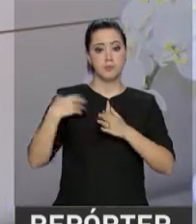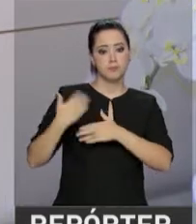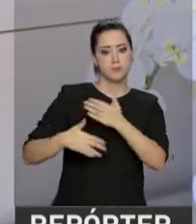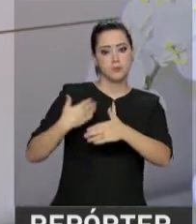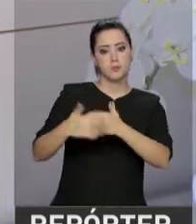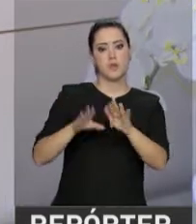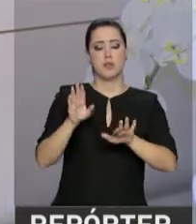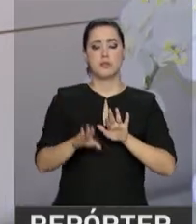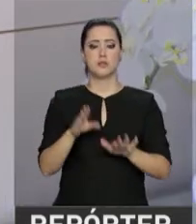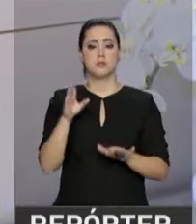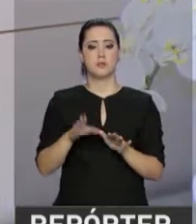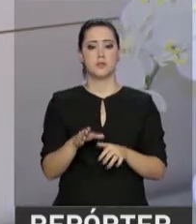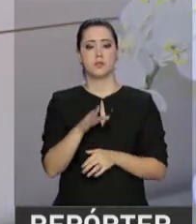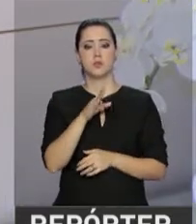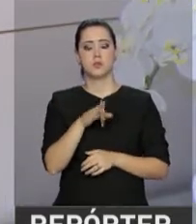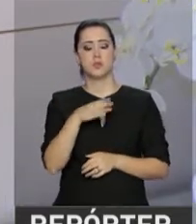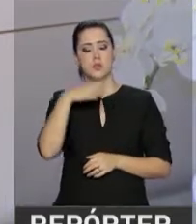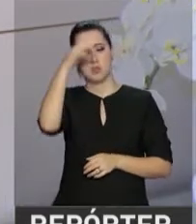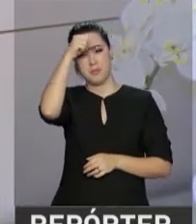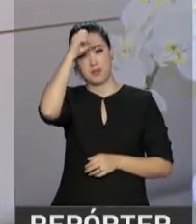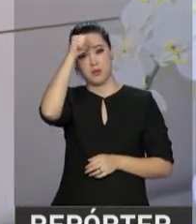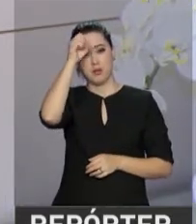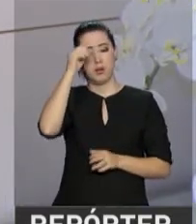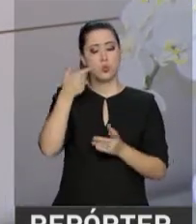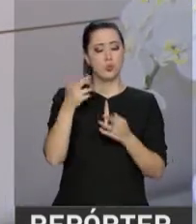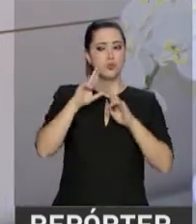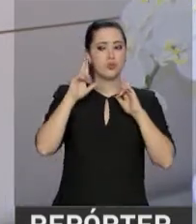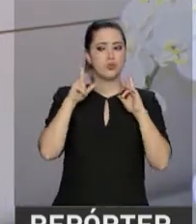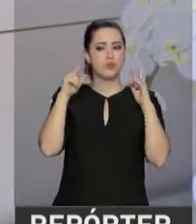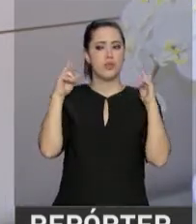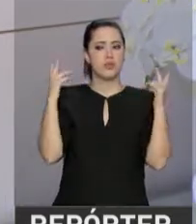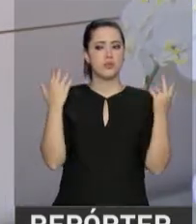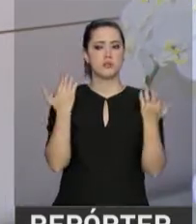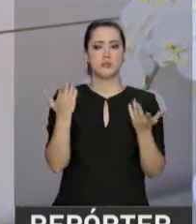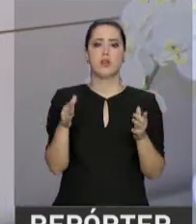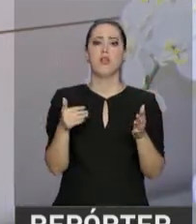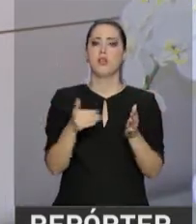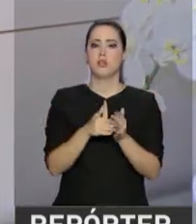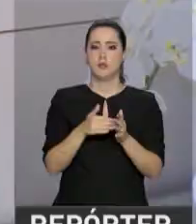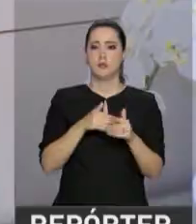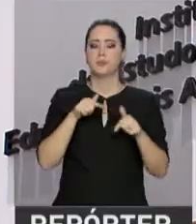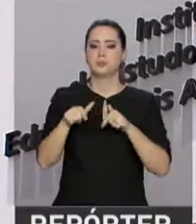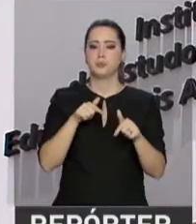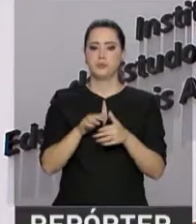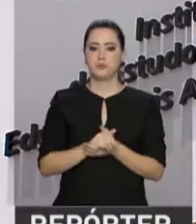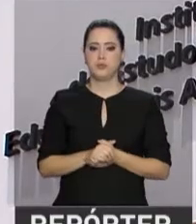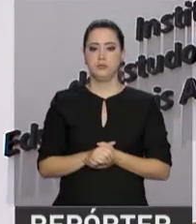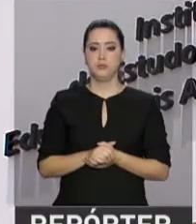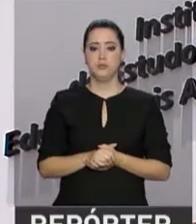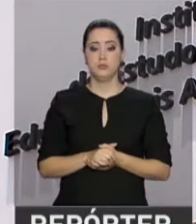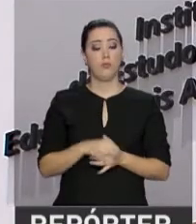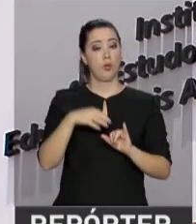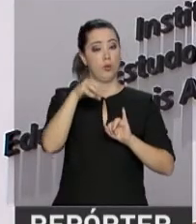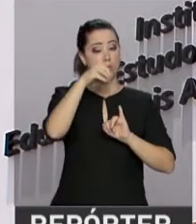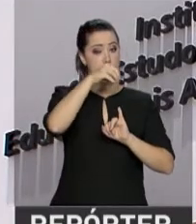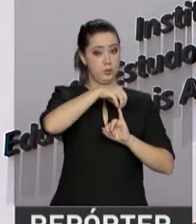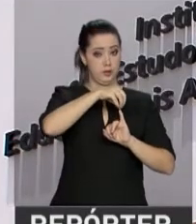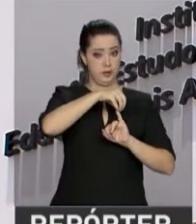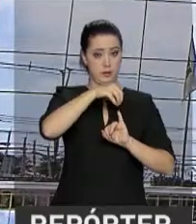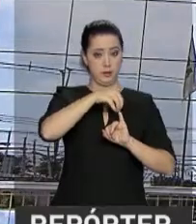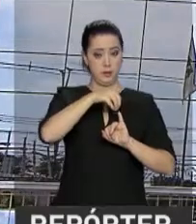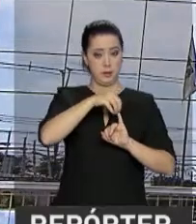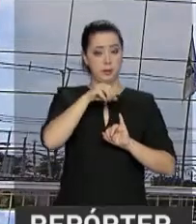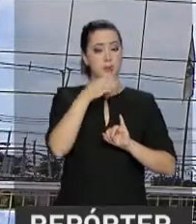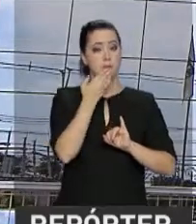que muitas vezes o conhecimento adquirido de outras formas até mesmo no mercado de trabalho de acordo com o instituto nacional de estudos